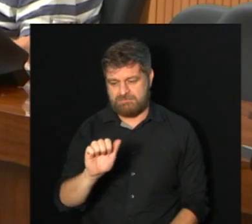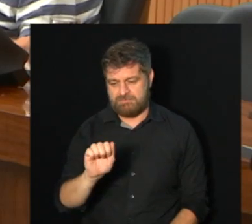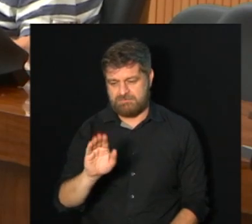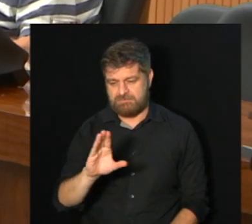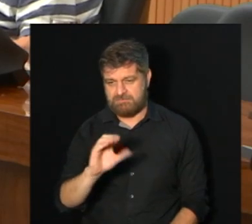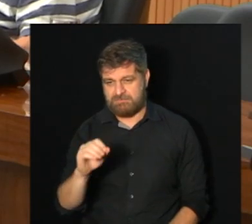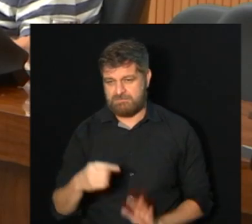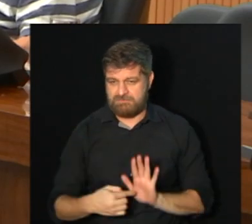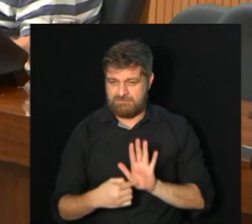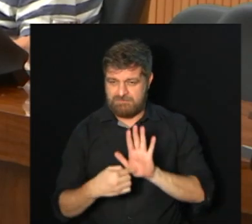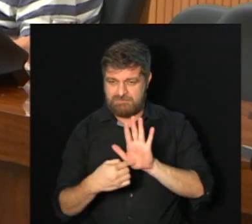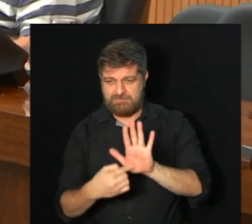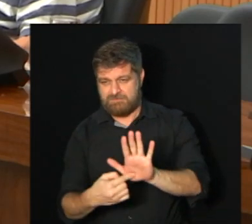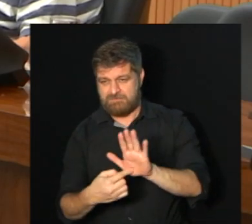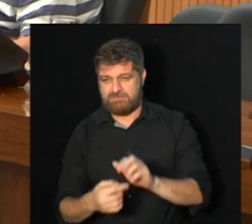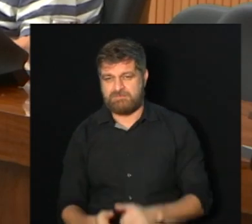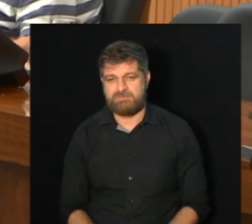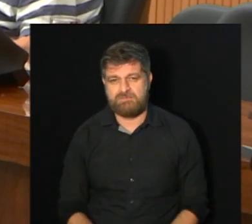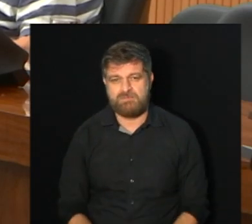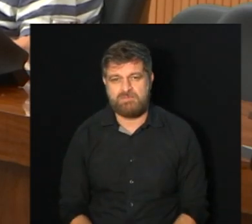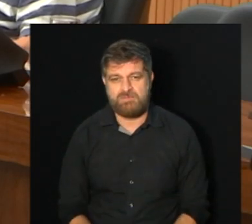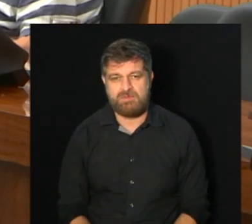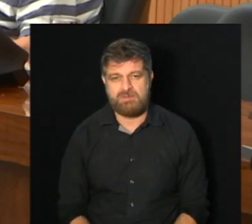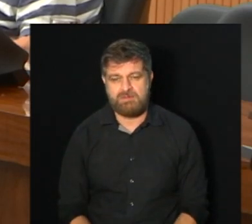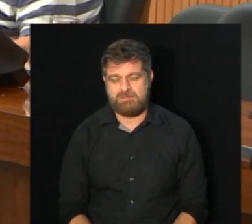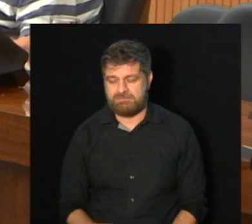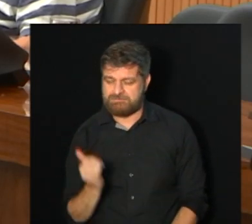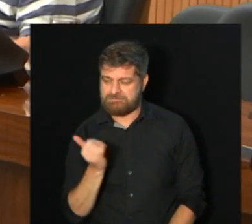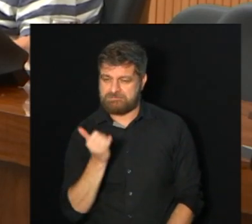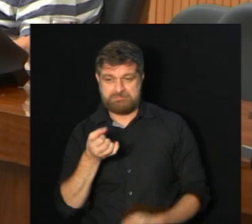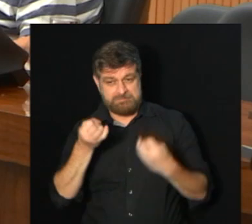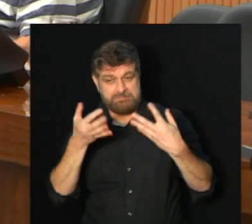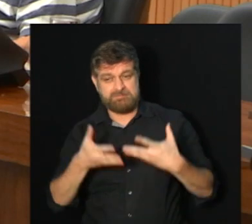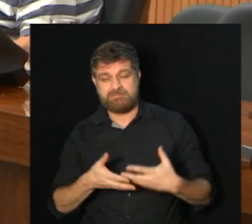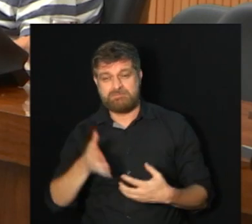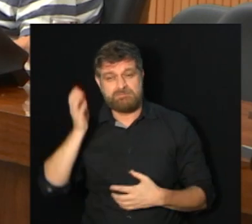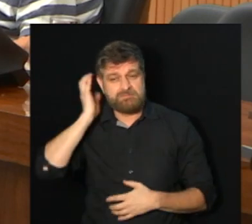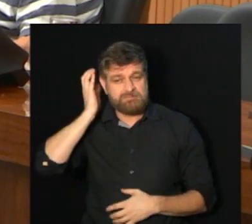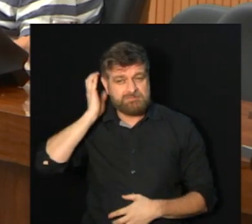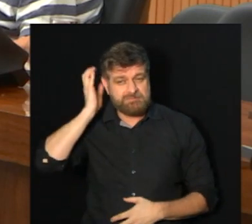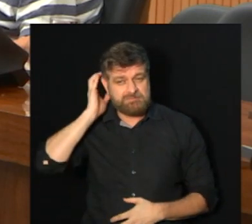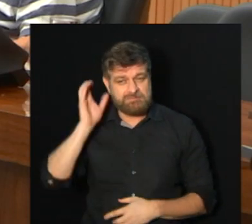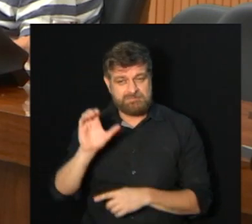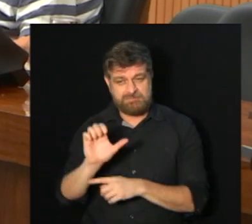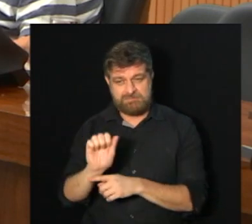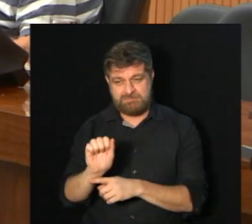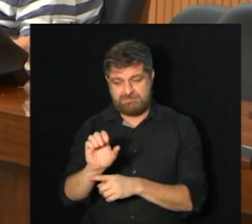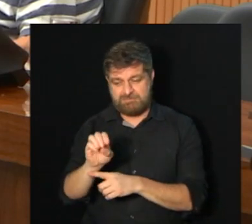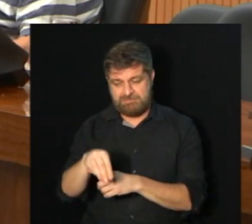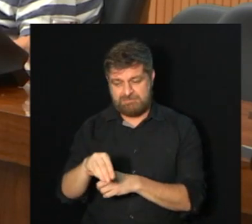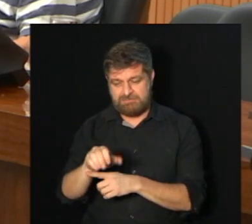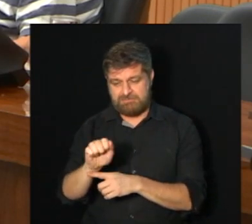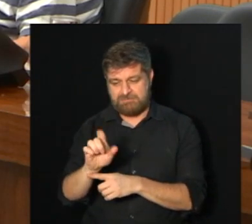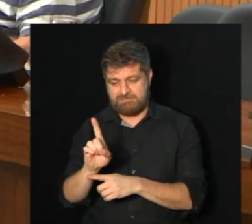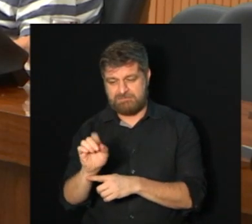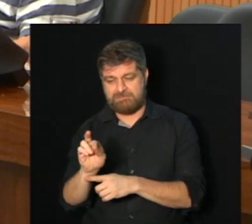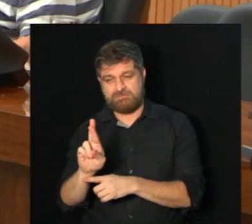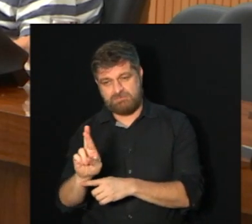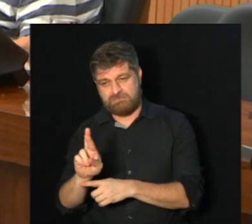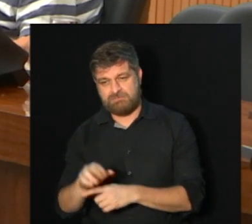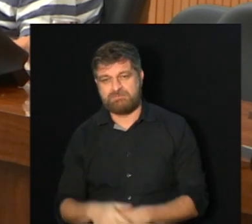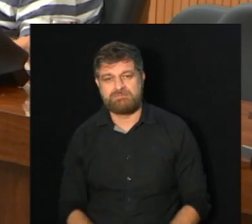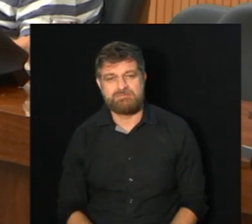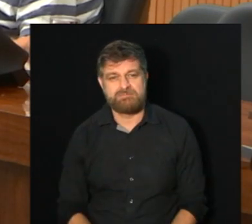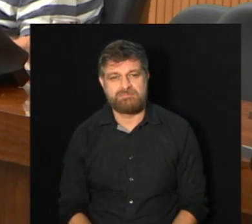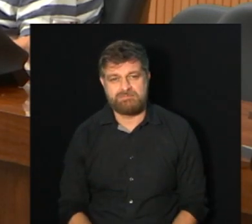uma apresentação, iniciar a apresentação aí, falar sobre o radioamadorismo no Brasil e no mundo. Obrigado, Fábio. Muito